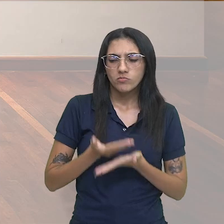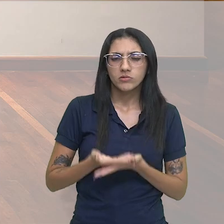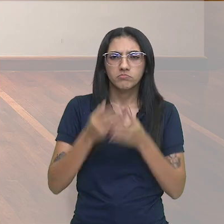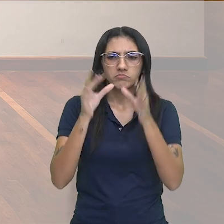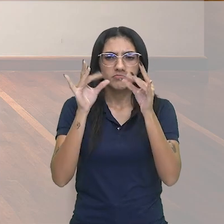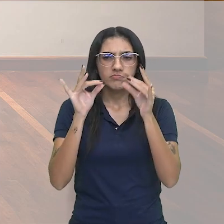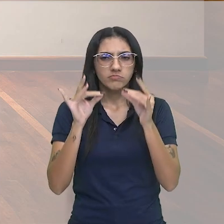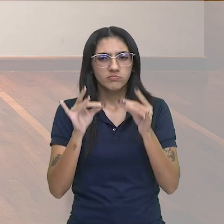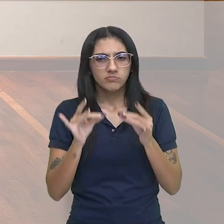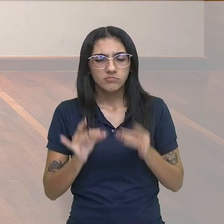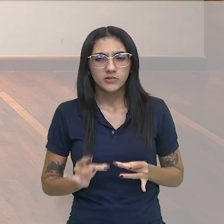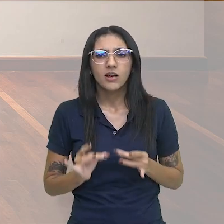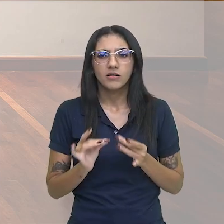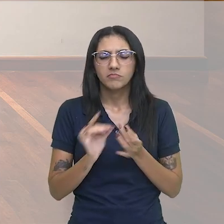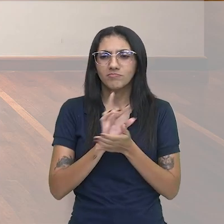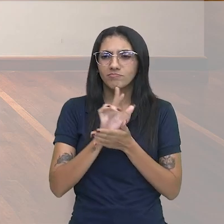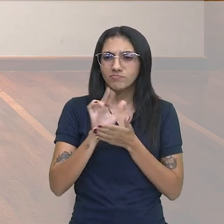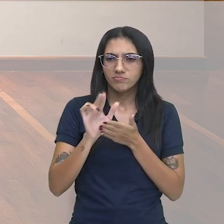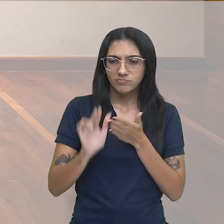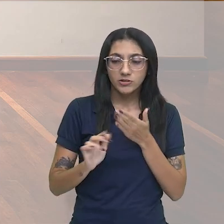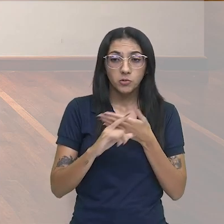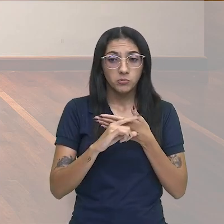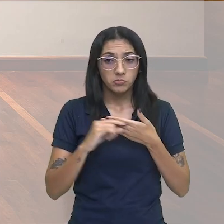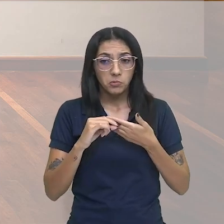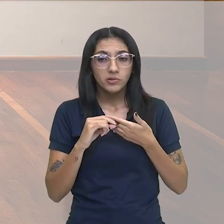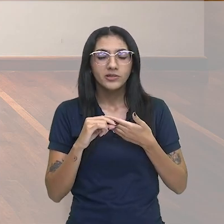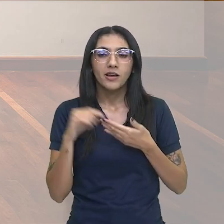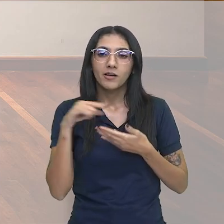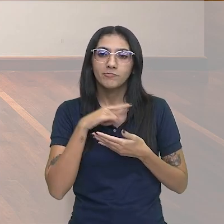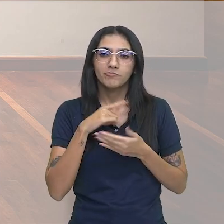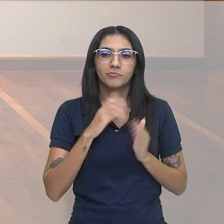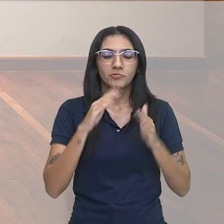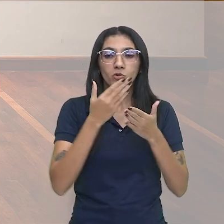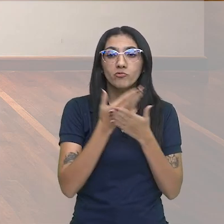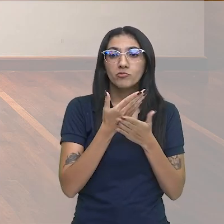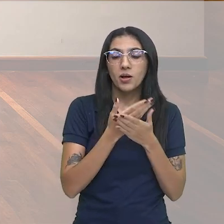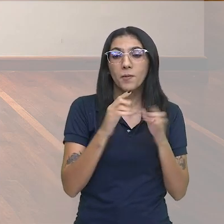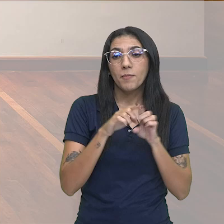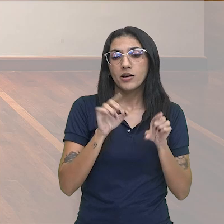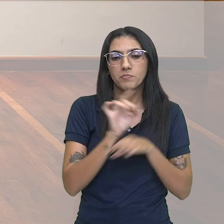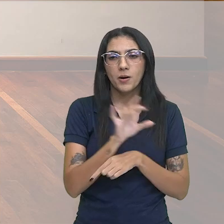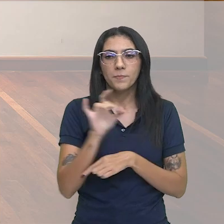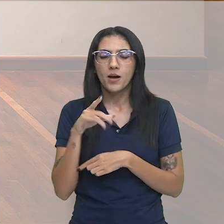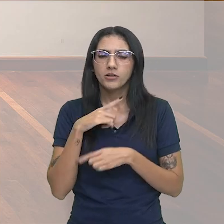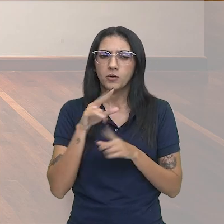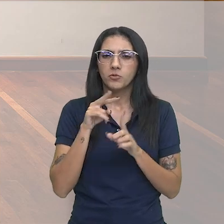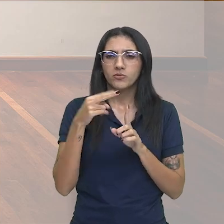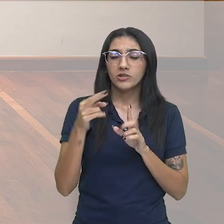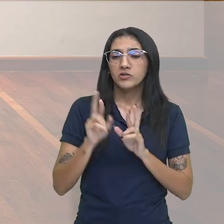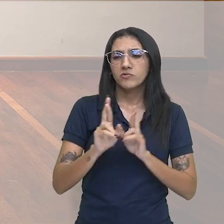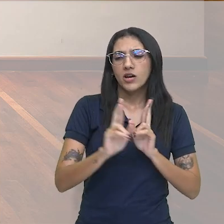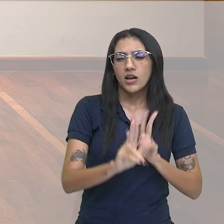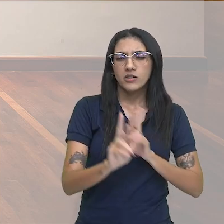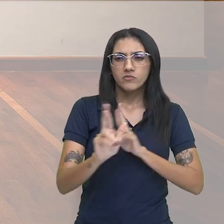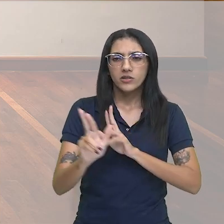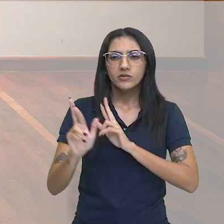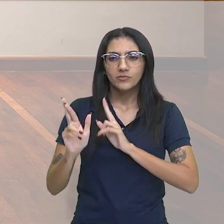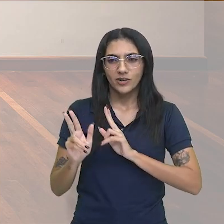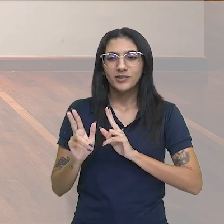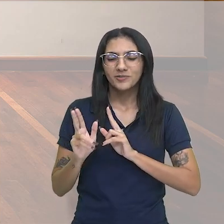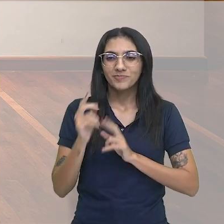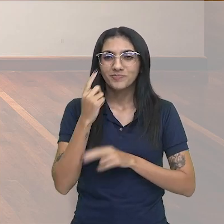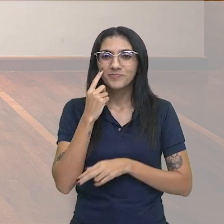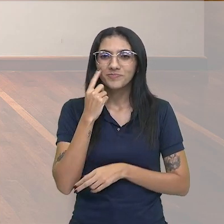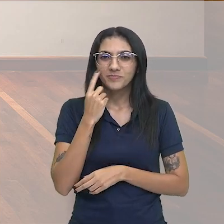desses, né, cada um desses autores vai estudar a sociedade, mas trazendo olhares diferentes. Né? Você vê como que